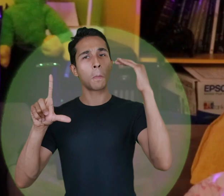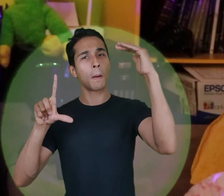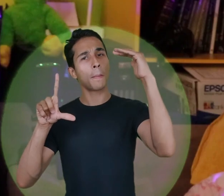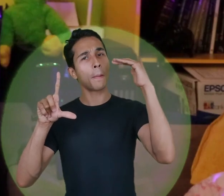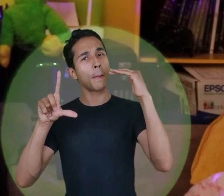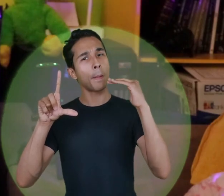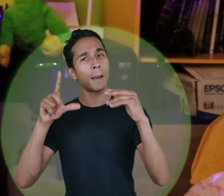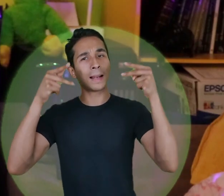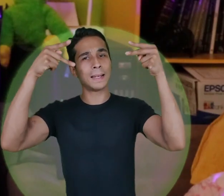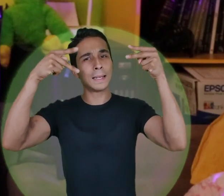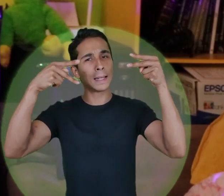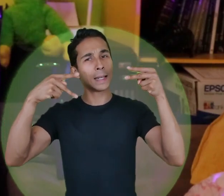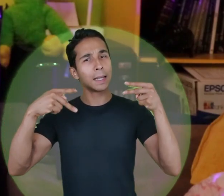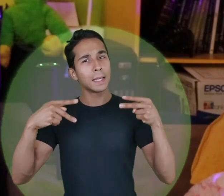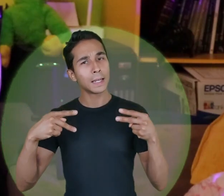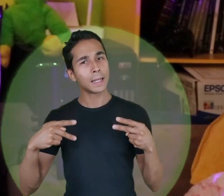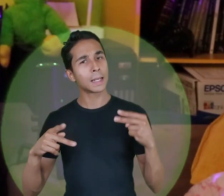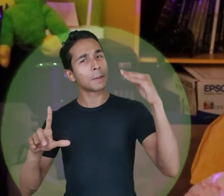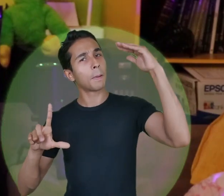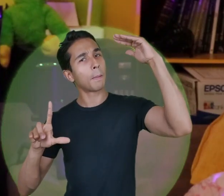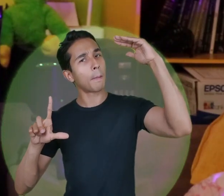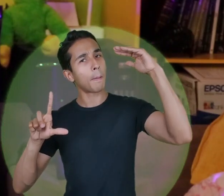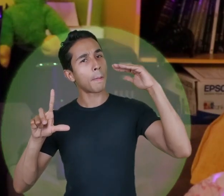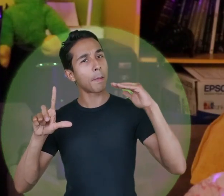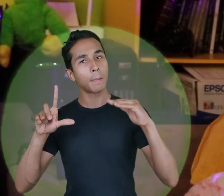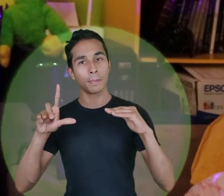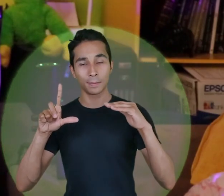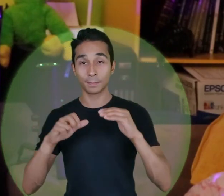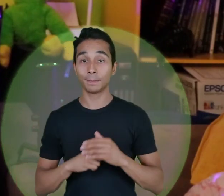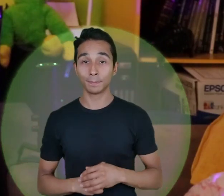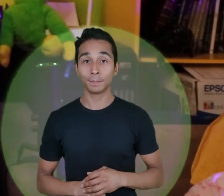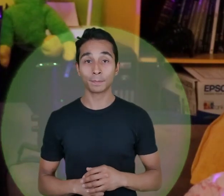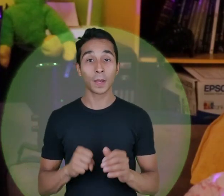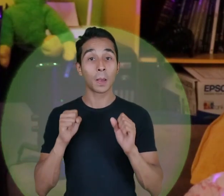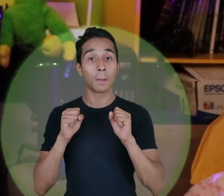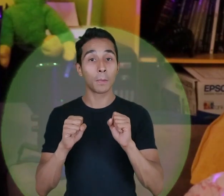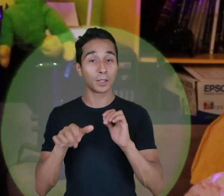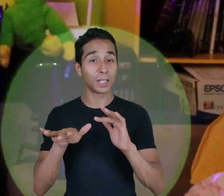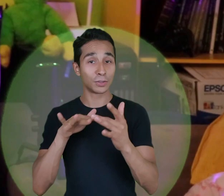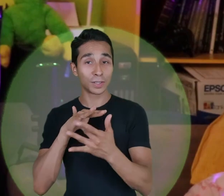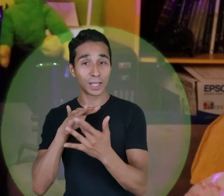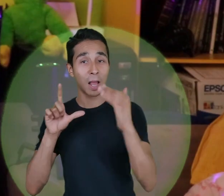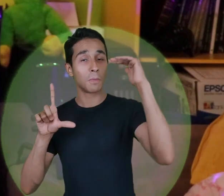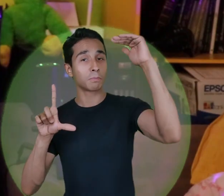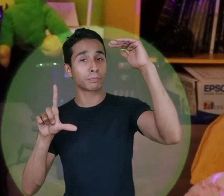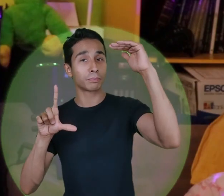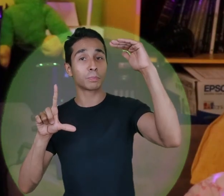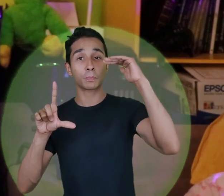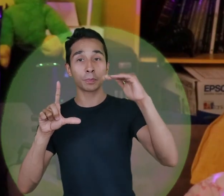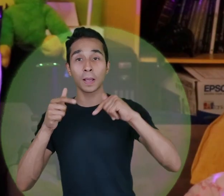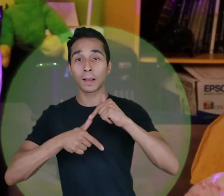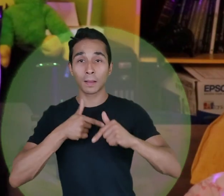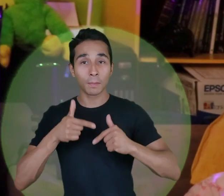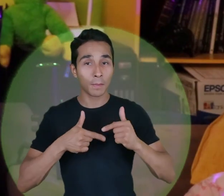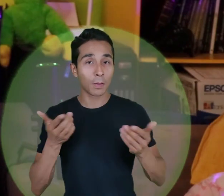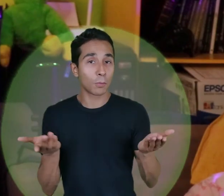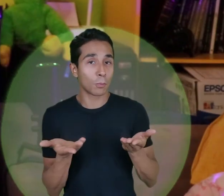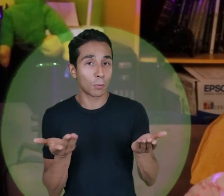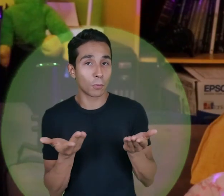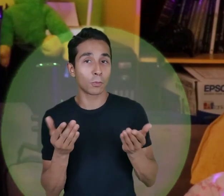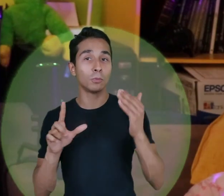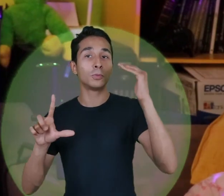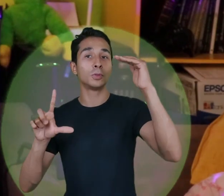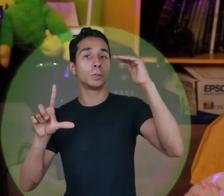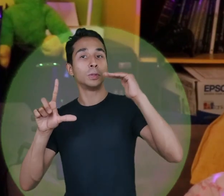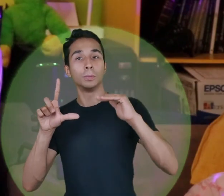vários links, né? Então, tipo, você no mesmo Linktree você pode colocar as suas redes sociais, você pode colocar trabalhos